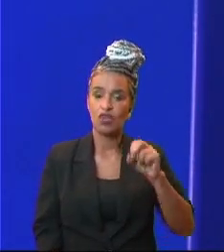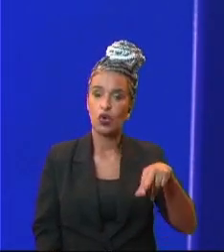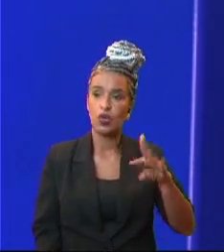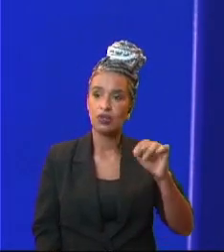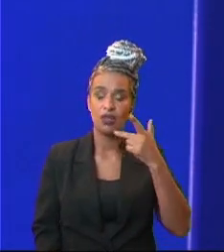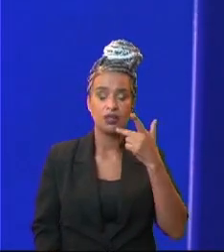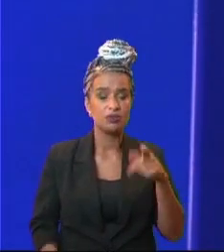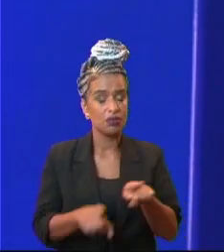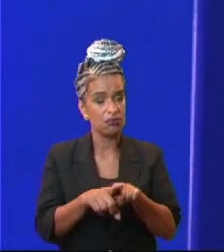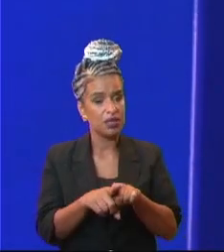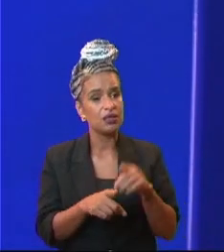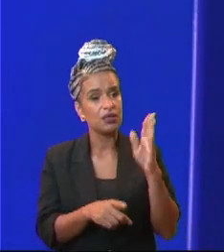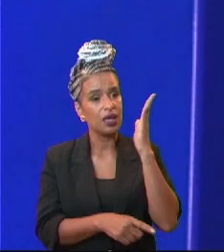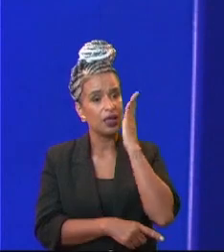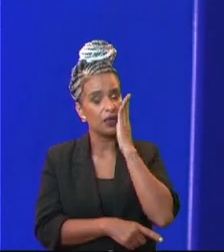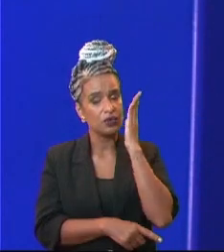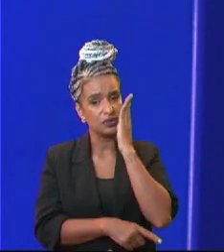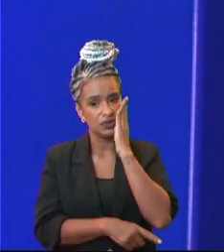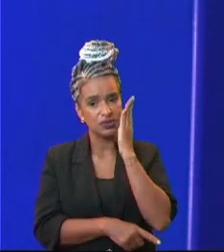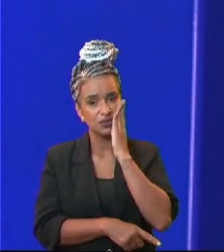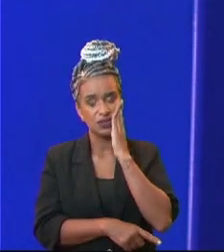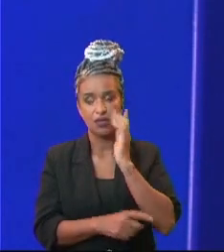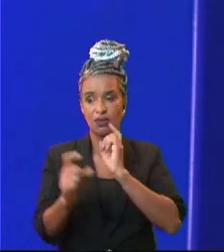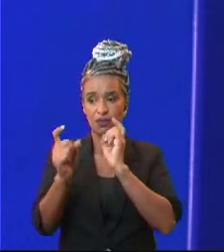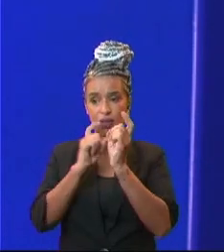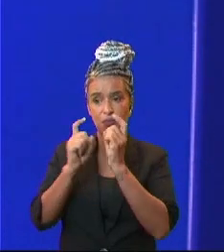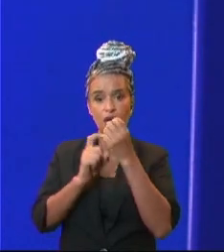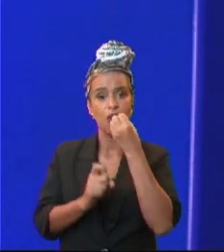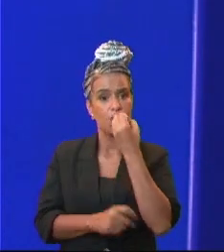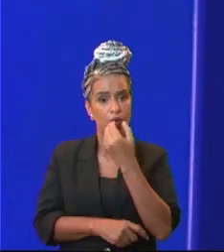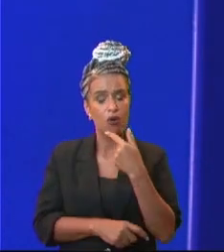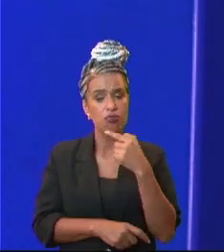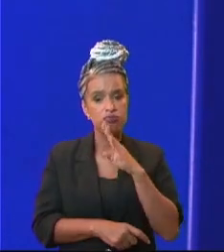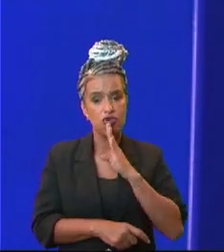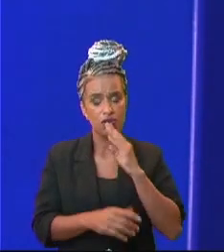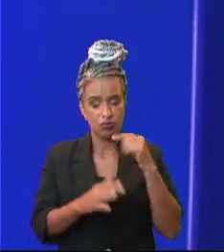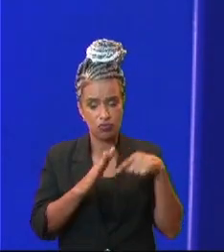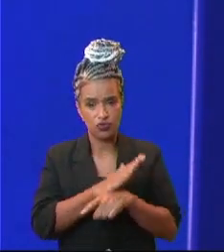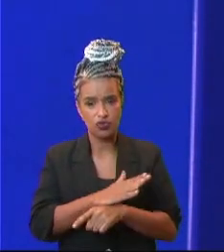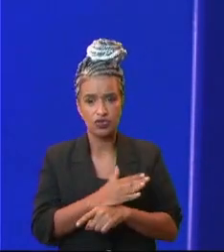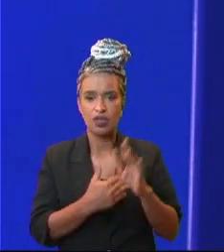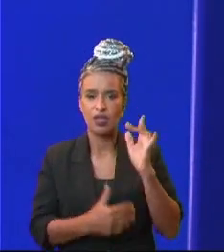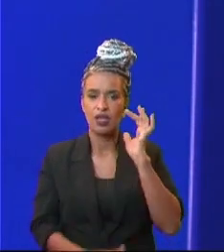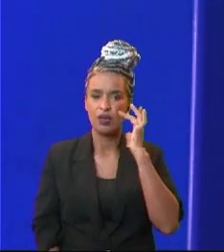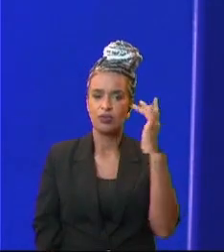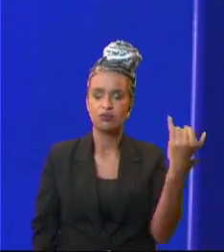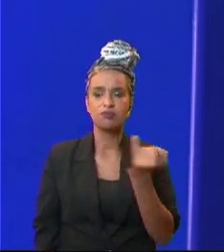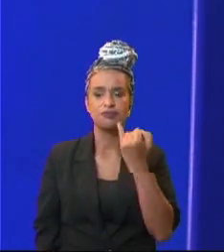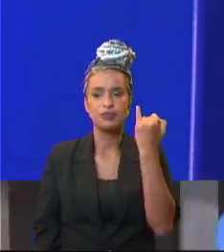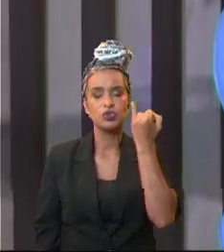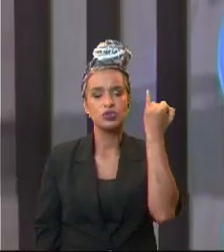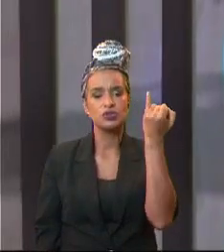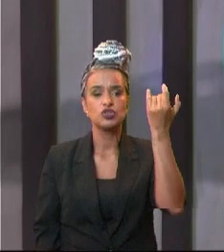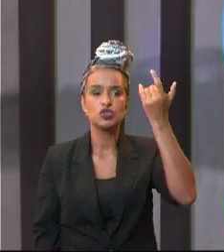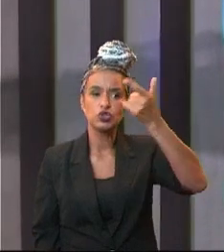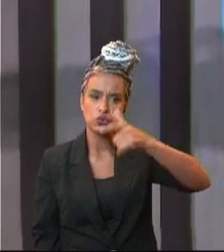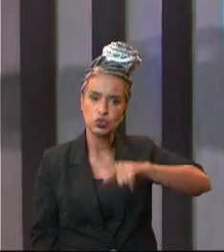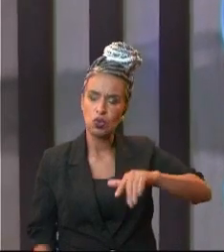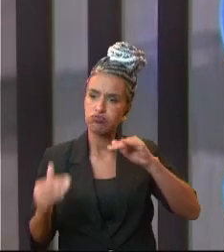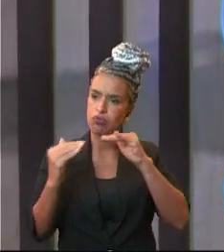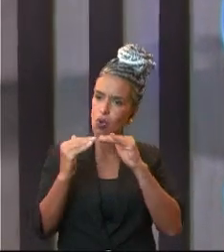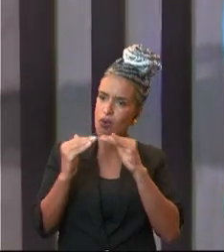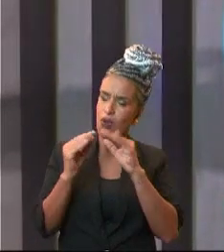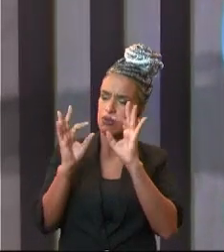também, uma vez que eu sei, eu conheço esse debate muito bem, eu vou começar com isso. Eu acho que é importante, mais uma vez, concordar